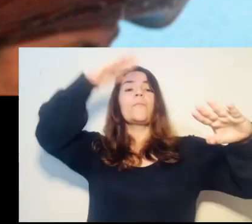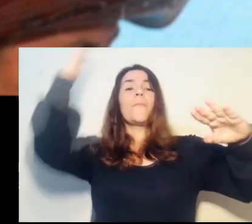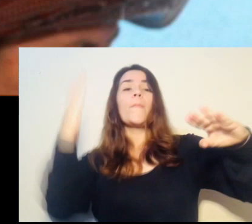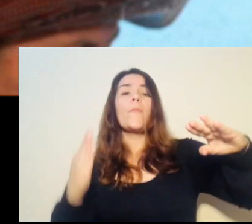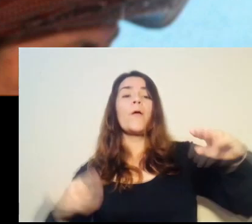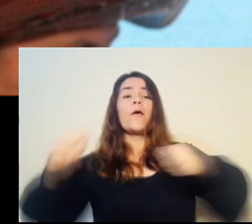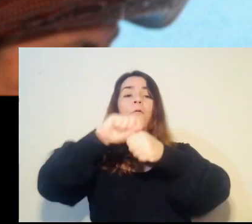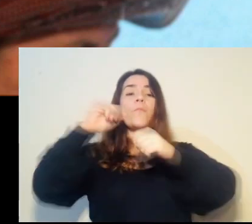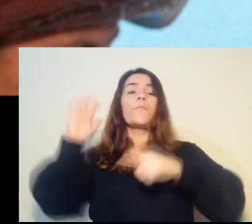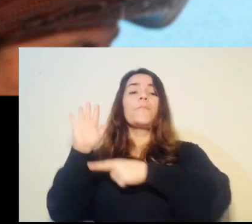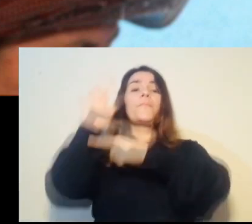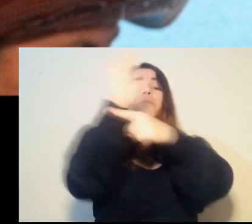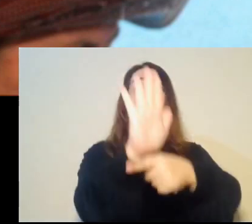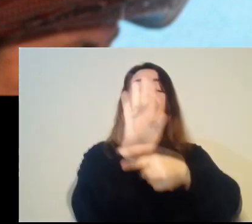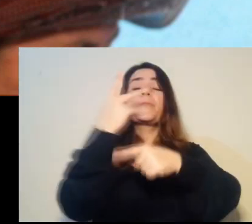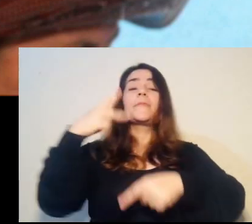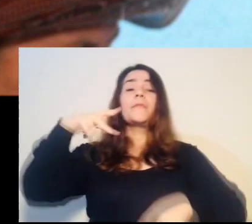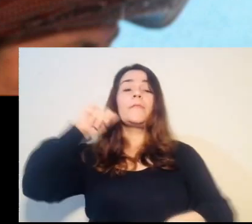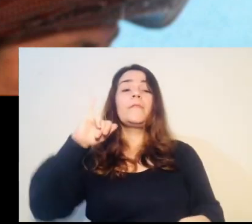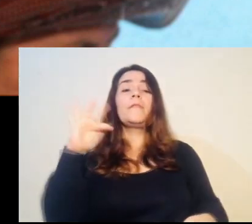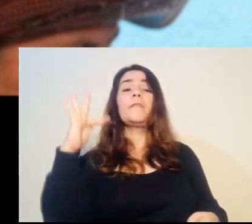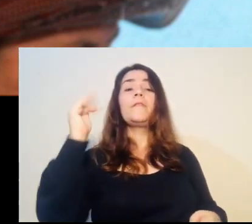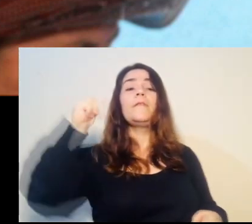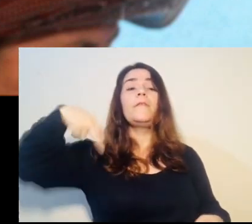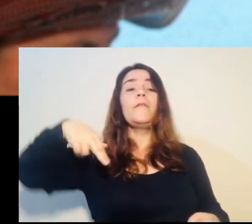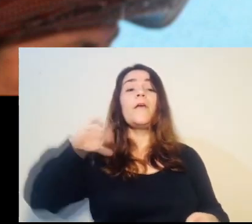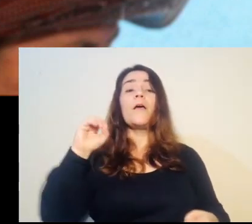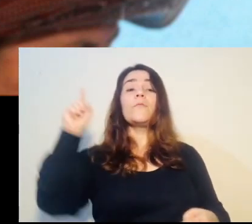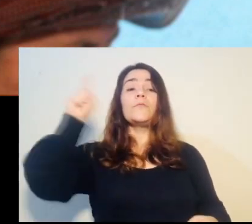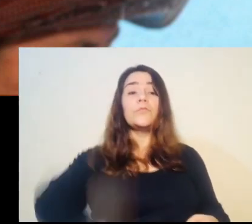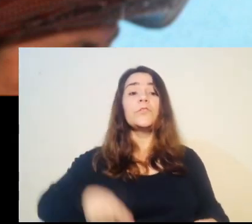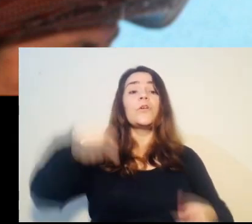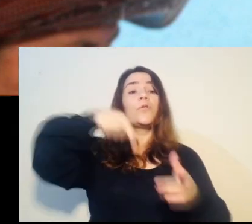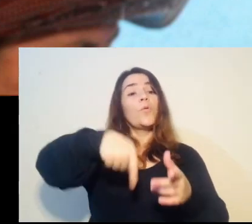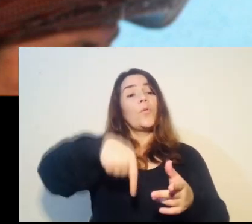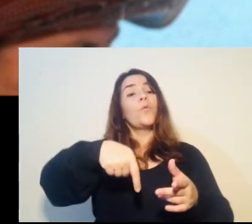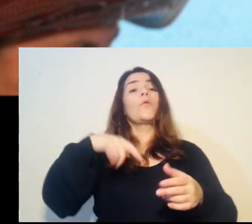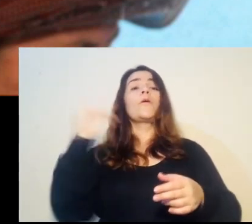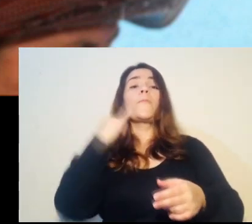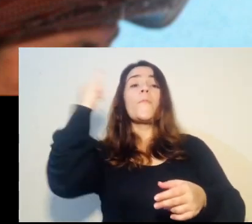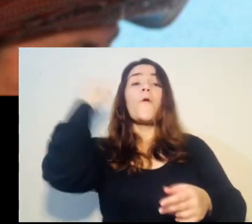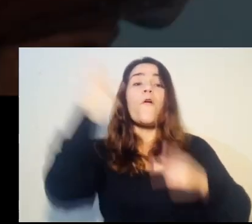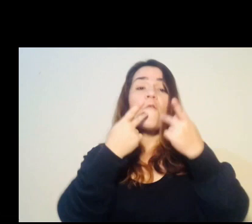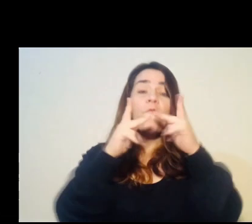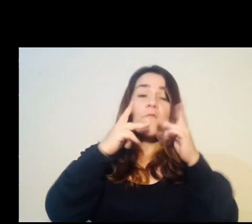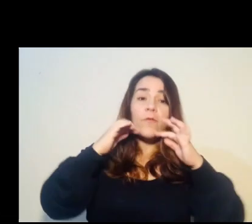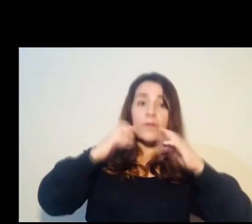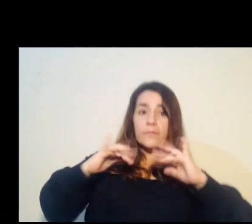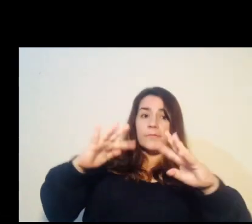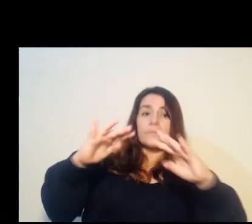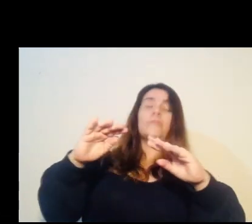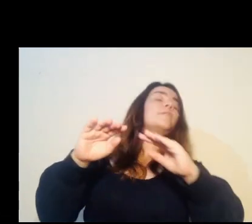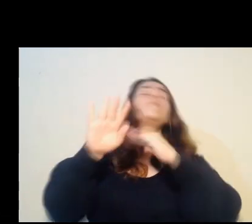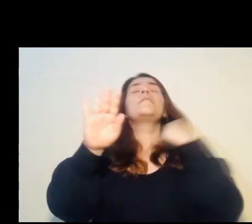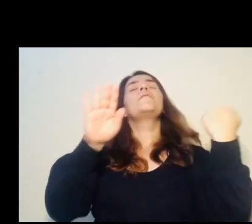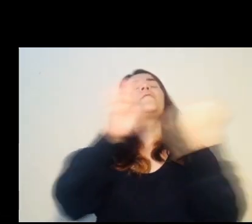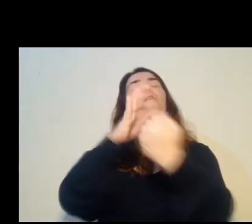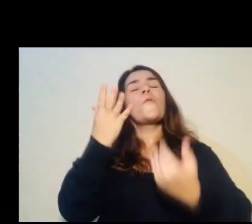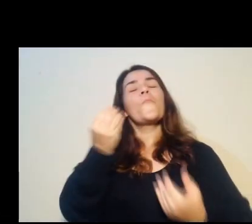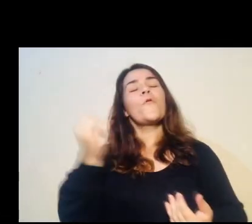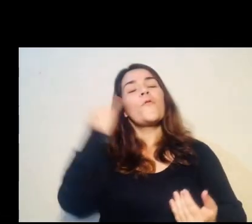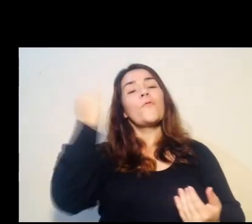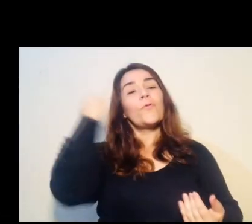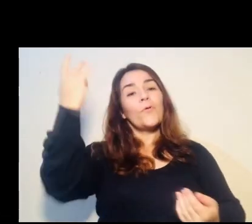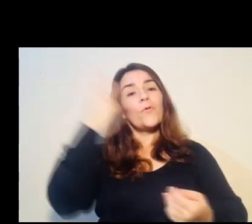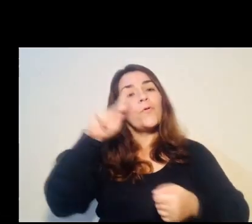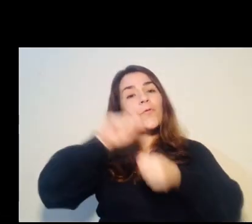Brasil. E isso contribuiu para o pífano ser o que ele é hoje. É importante destacar que sua raiz